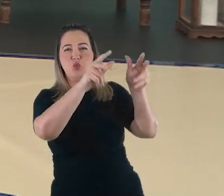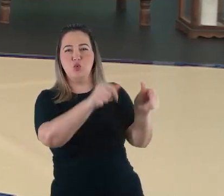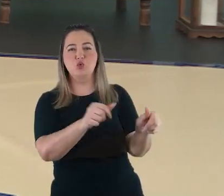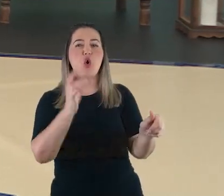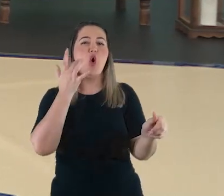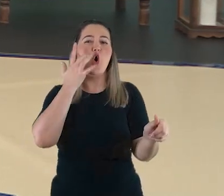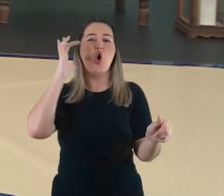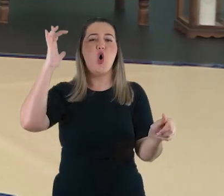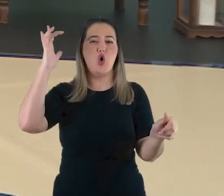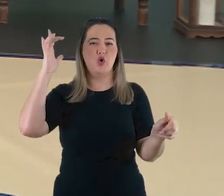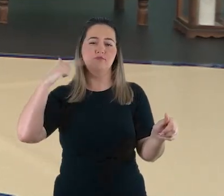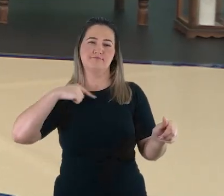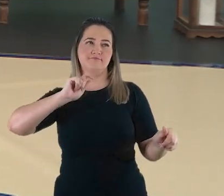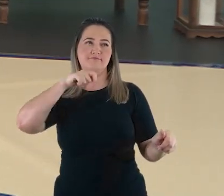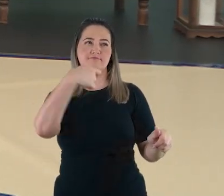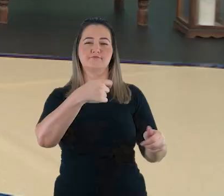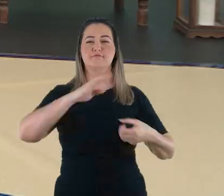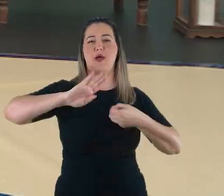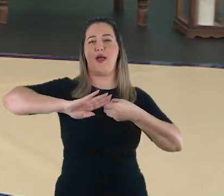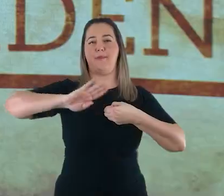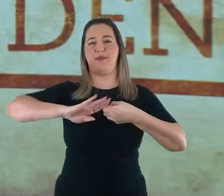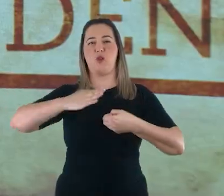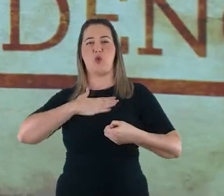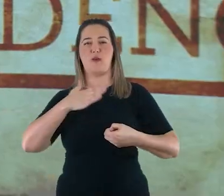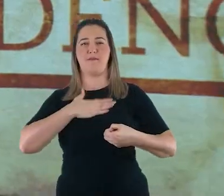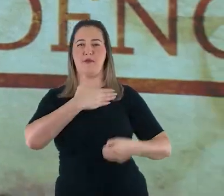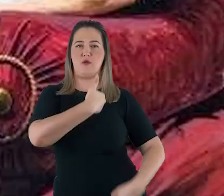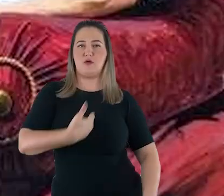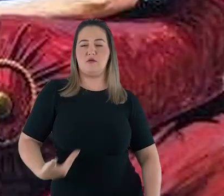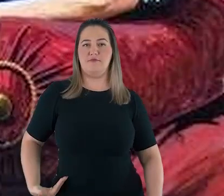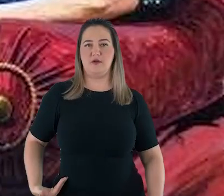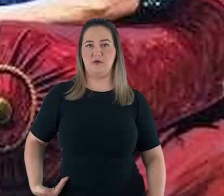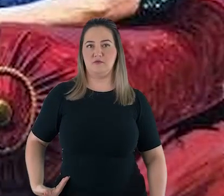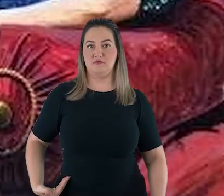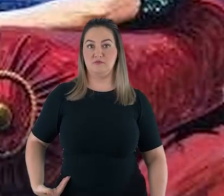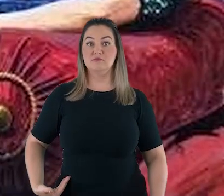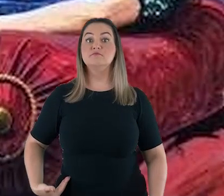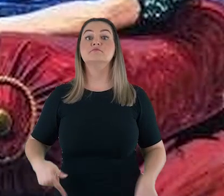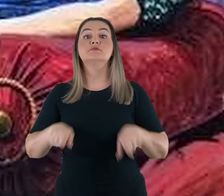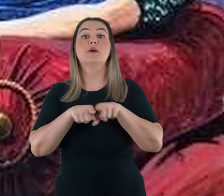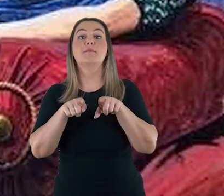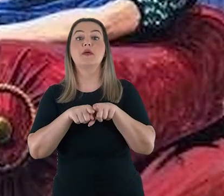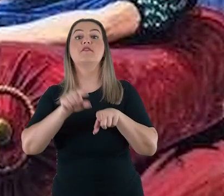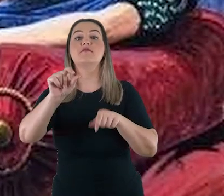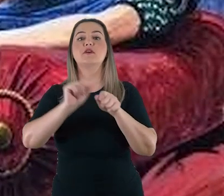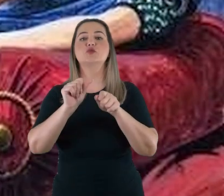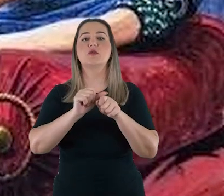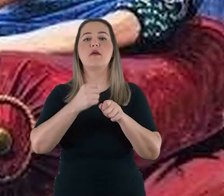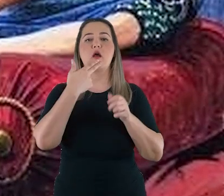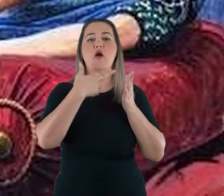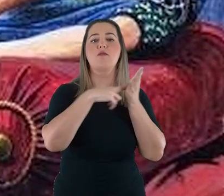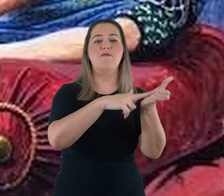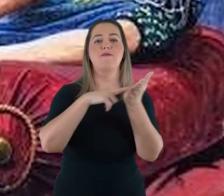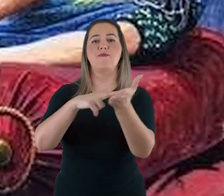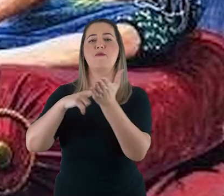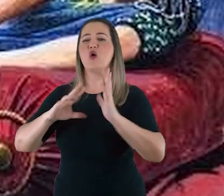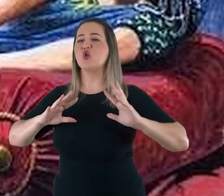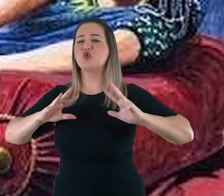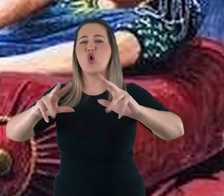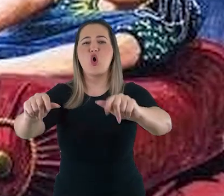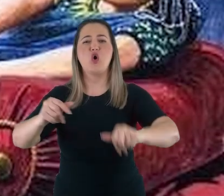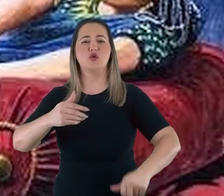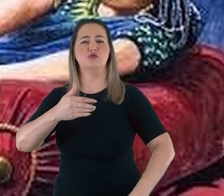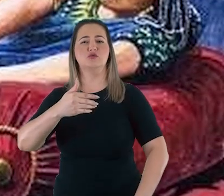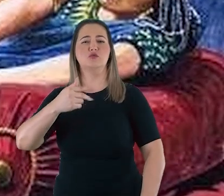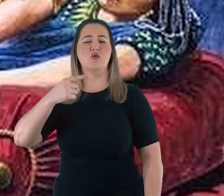seria apenas uma parte da estátua. E não ficou somente nisso. Ele demandou que todos os governadores de províncias,